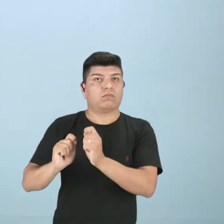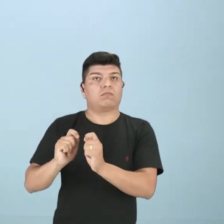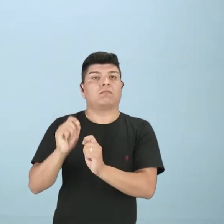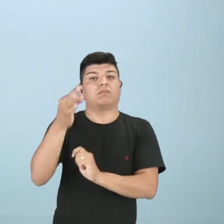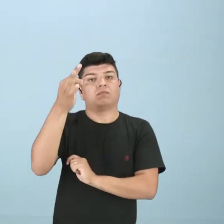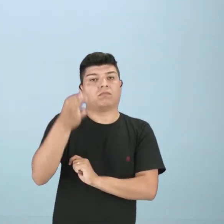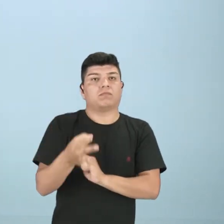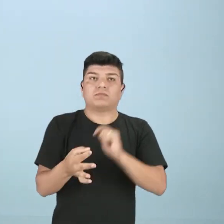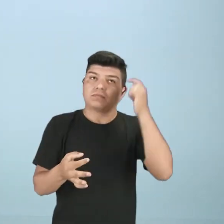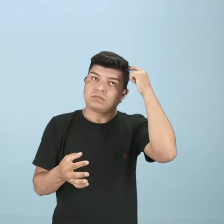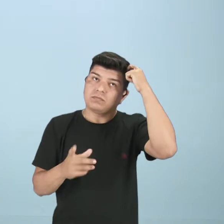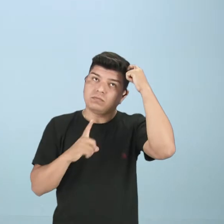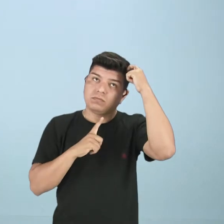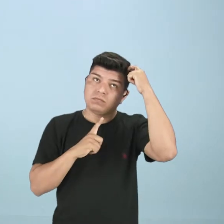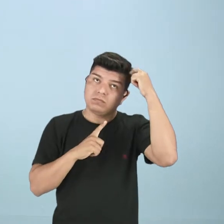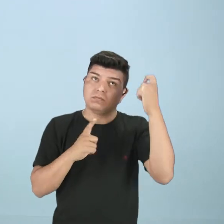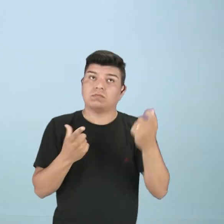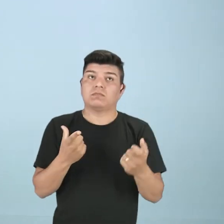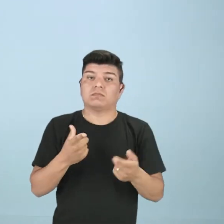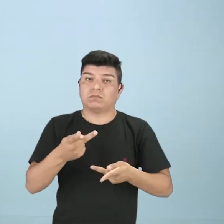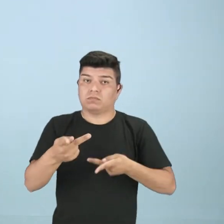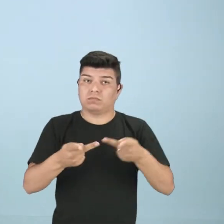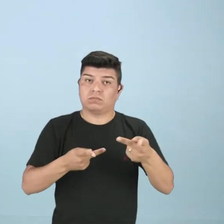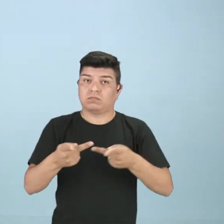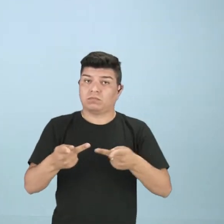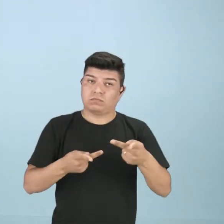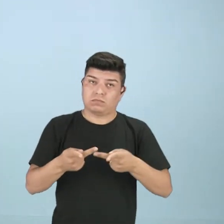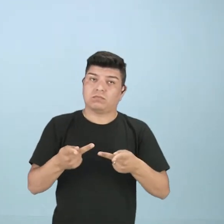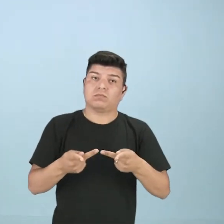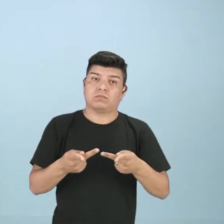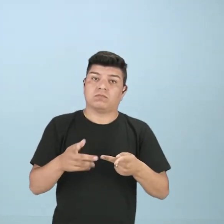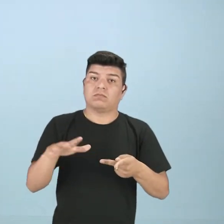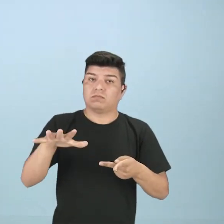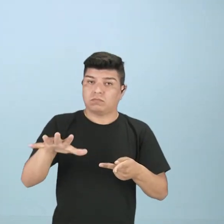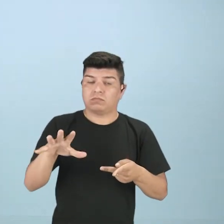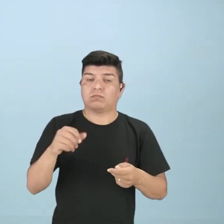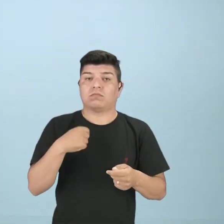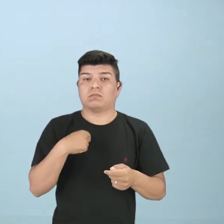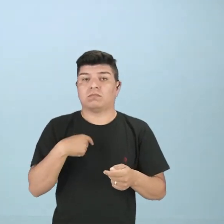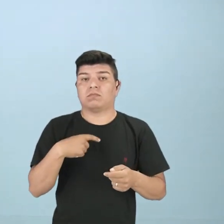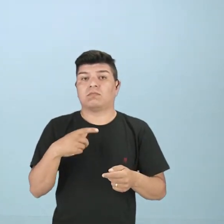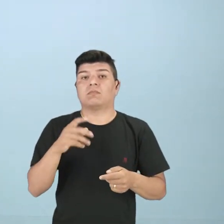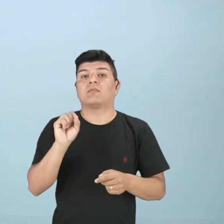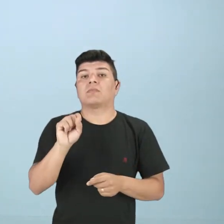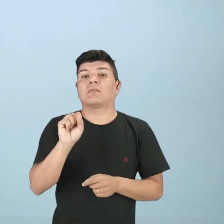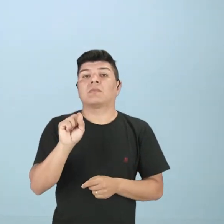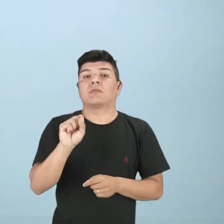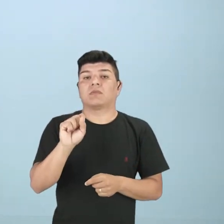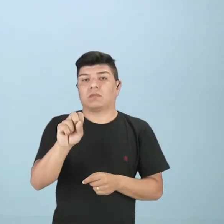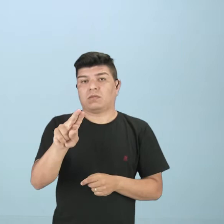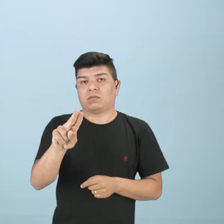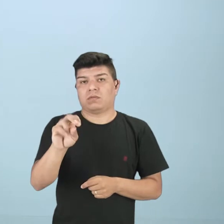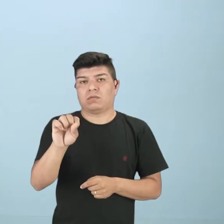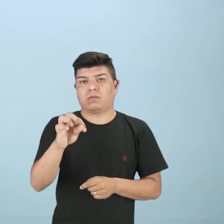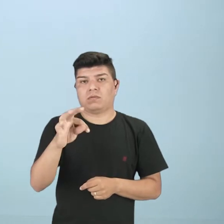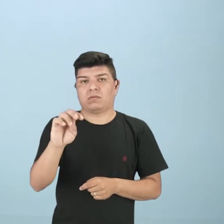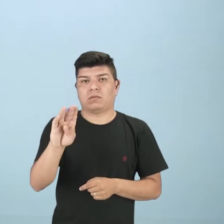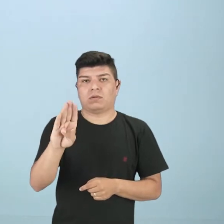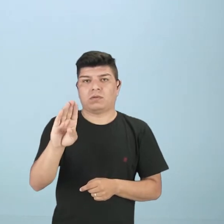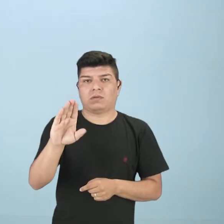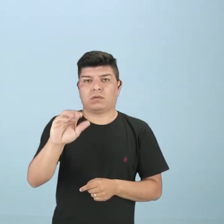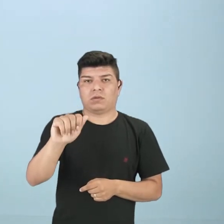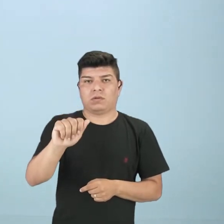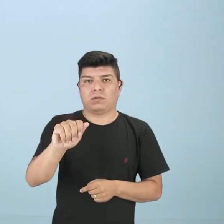com certeza, existe projetos, enfim, em cima disso aí, né, que é a questão da sustentabilidade. Então, eles vão ter